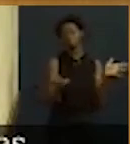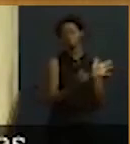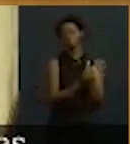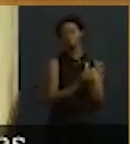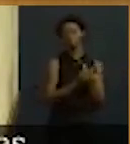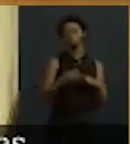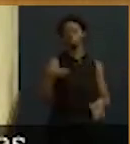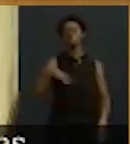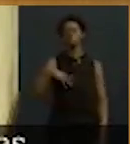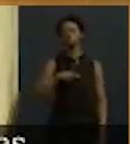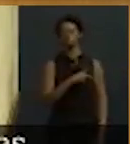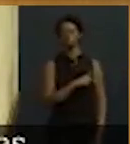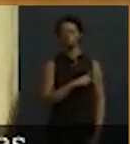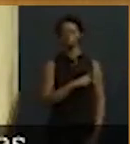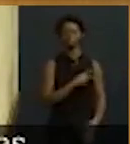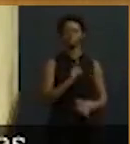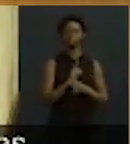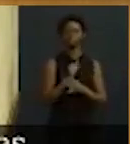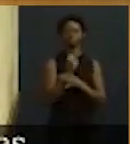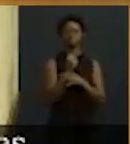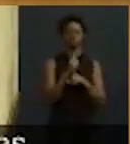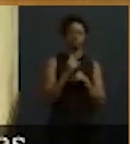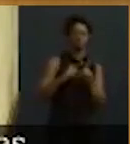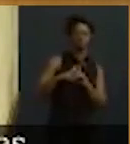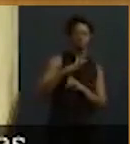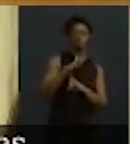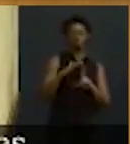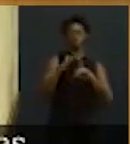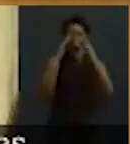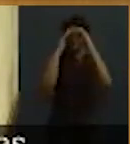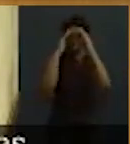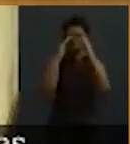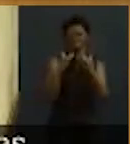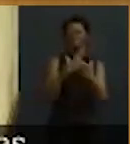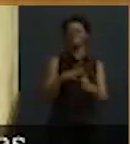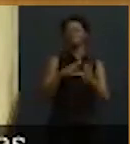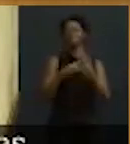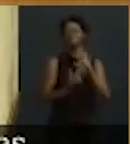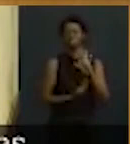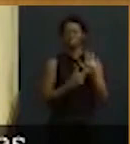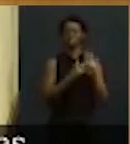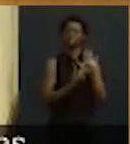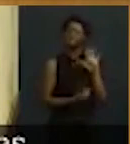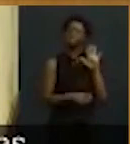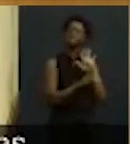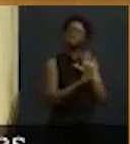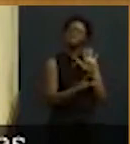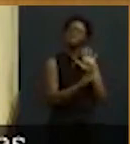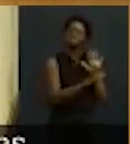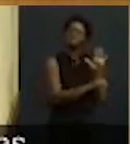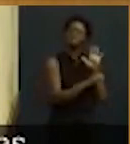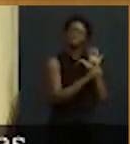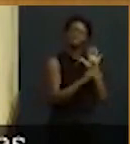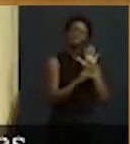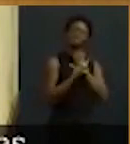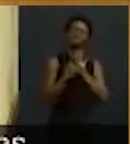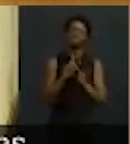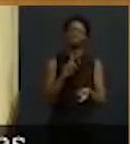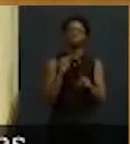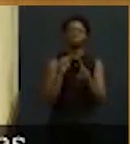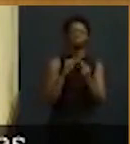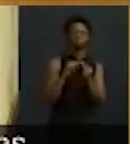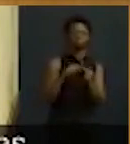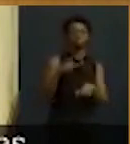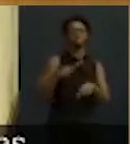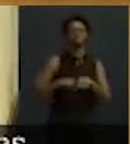a defesa da sociedade através da garantia do cumprimento das constituições e das leis e, em consequência, a resistência de